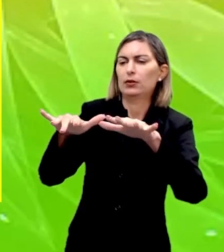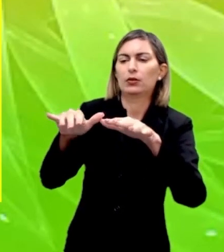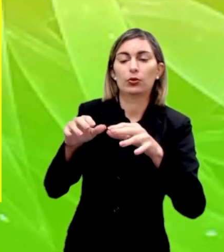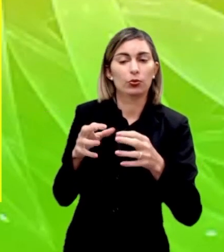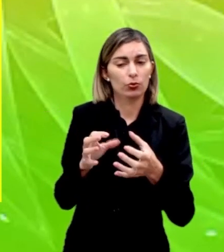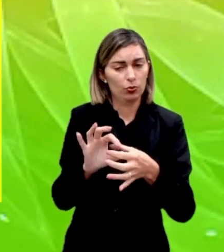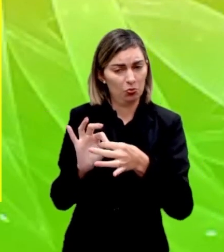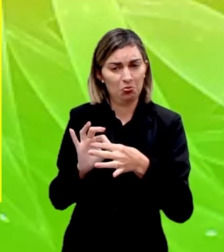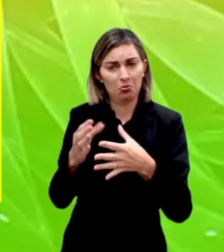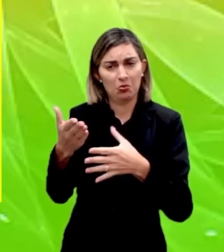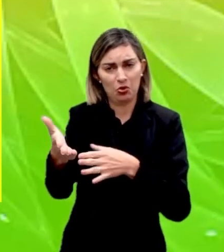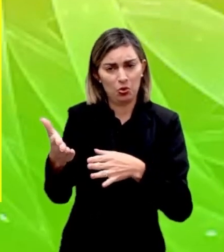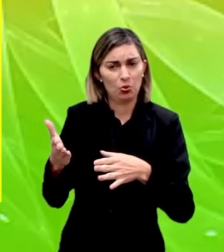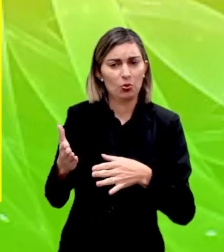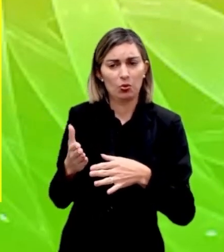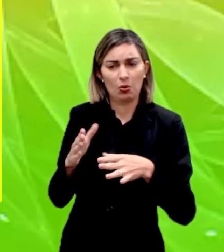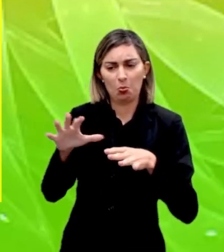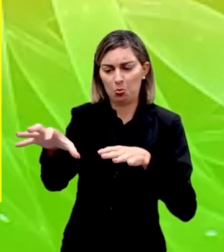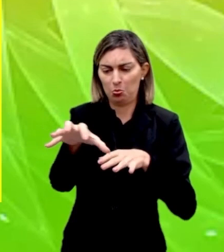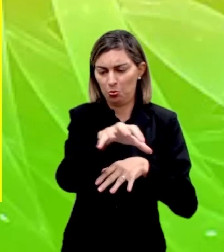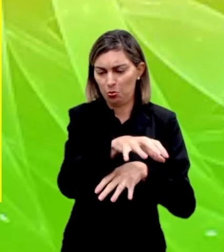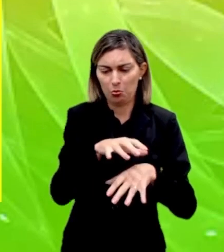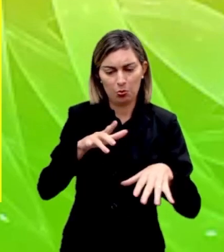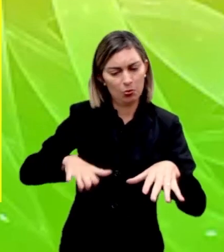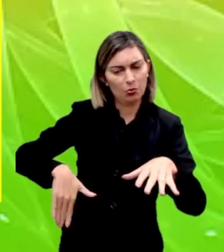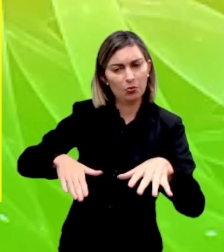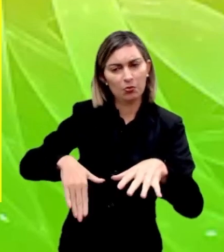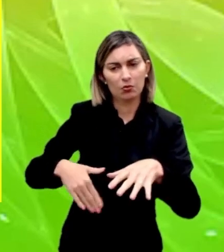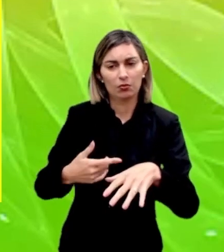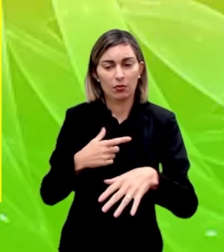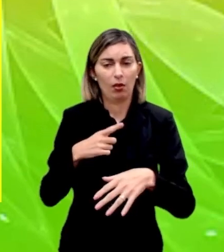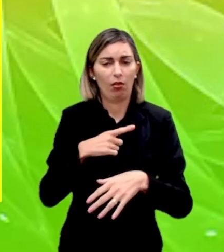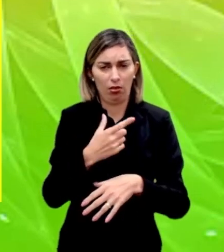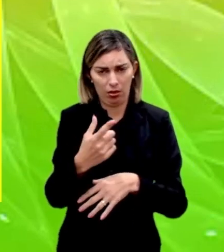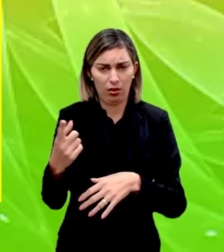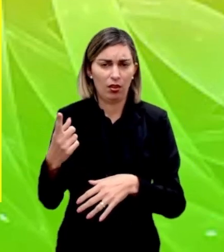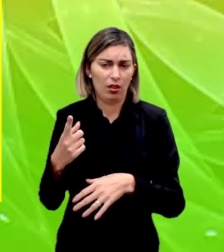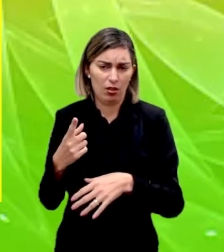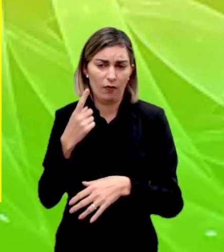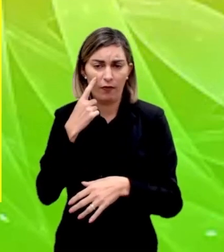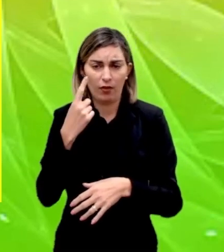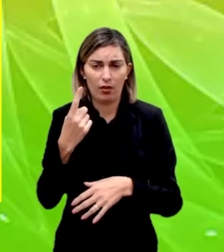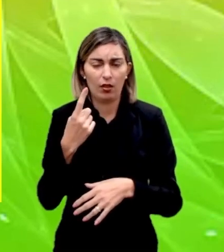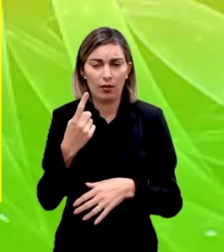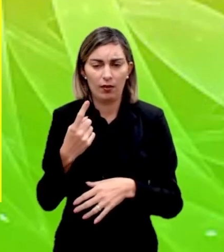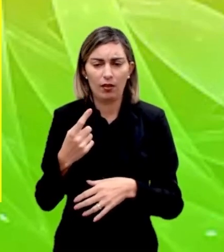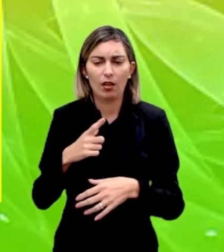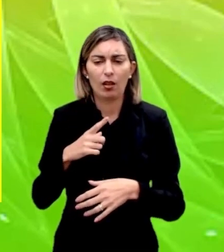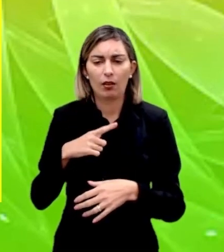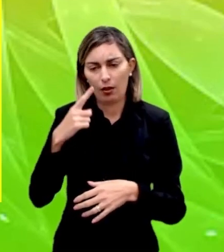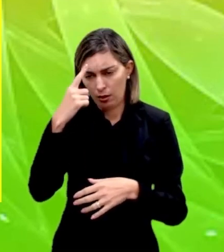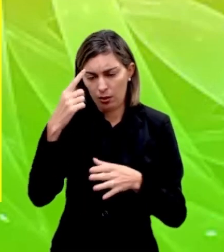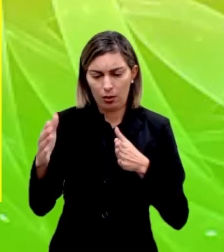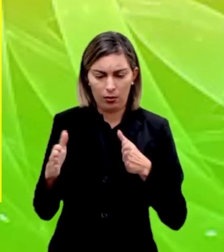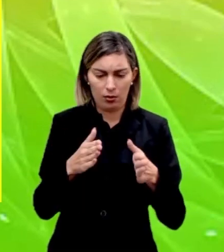juntam em determinadas partes do oceano. Só para vocês terem uma ideia, entre